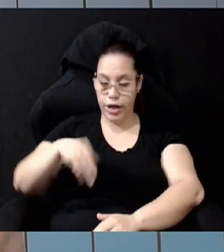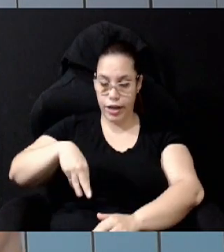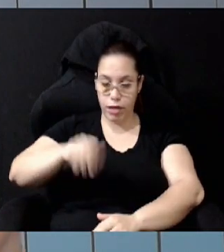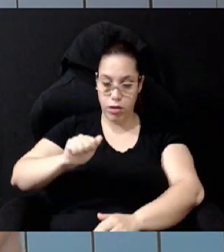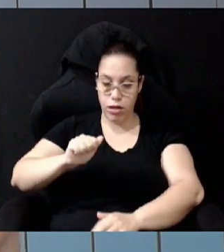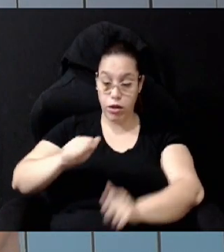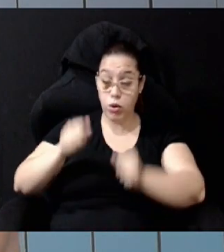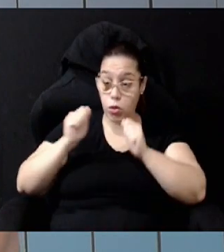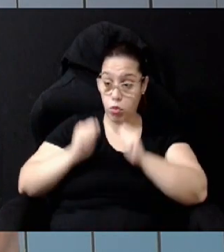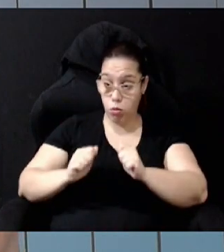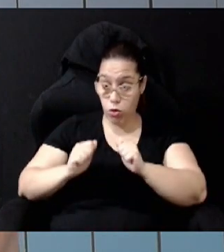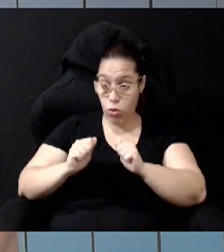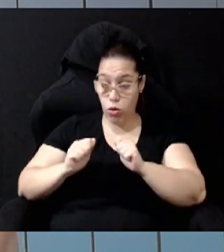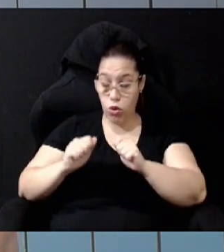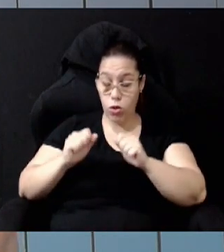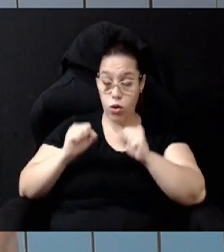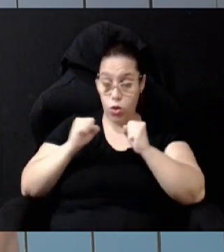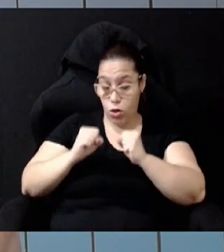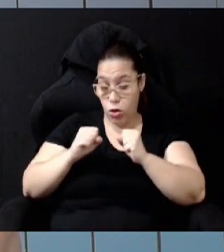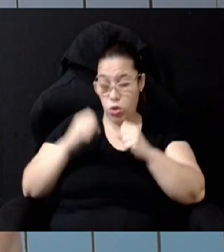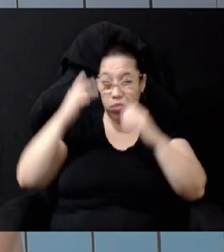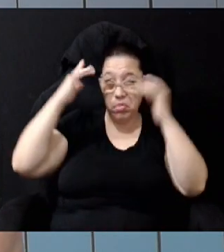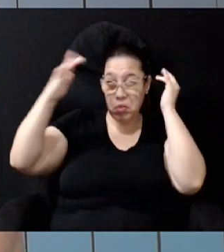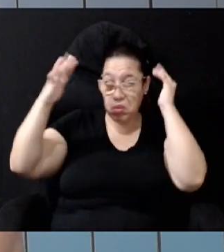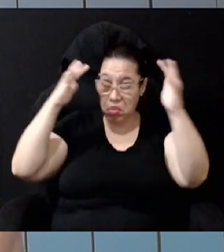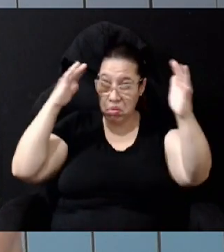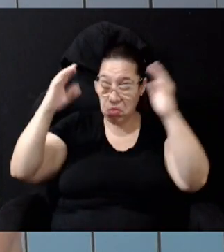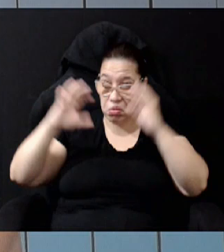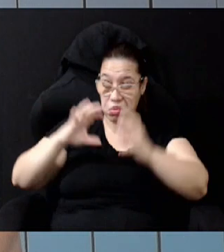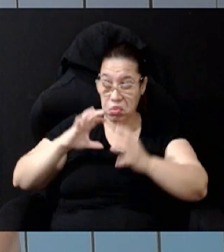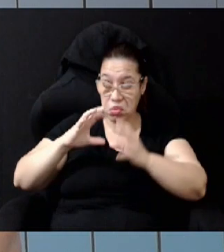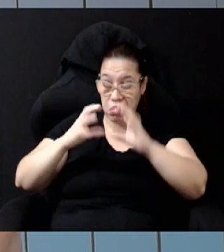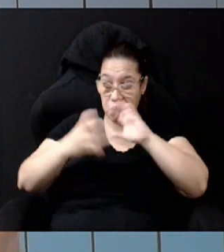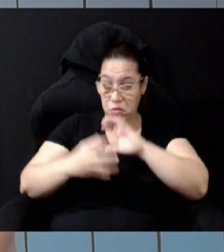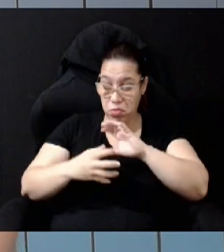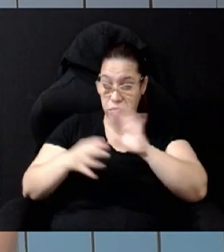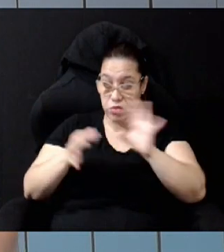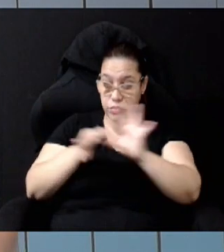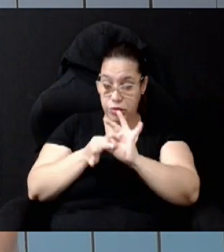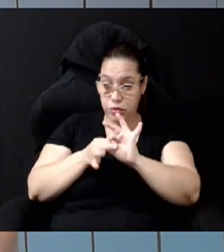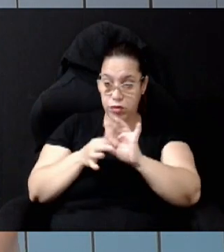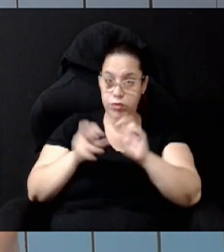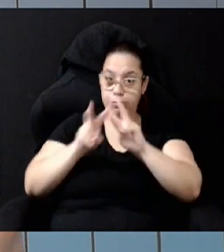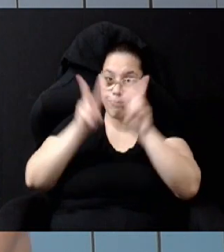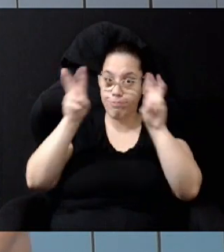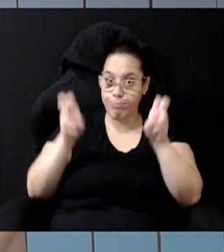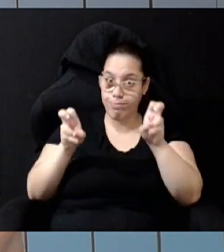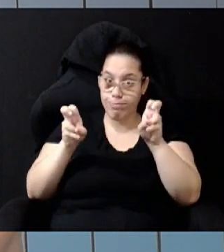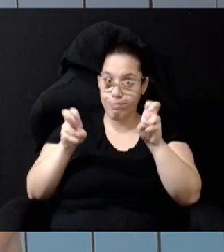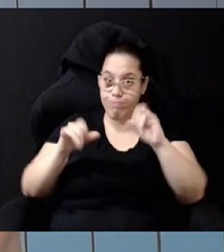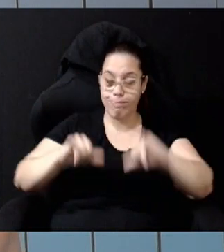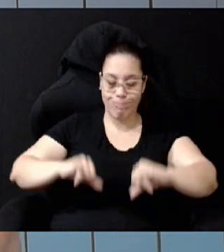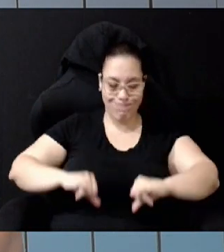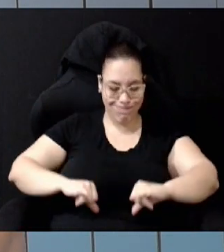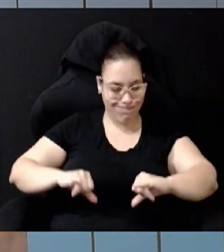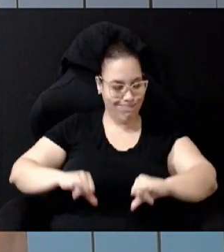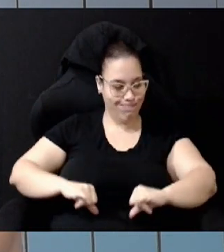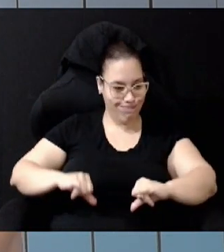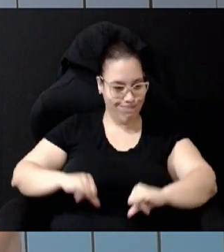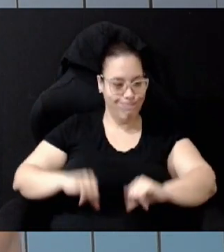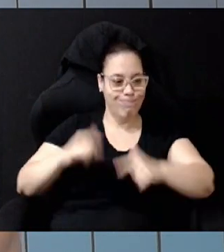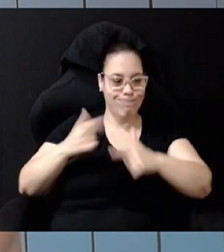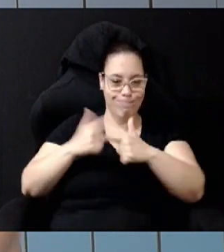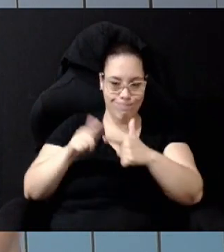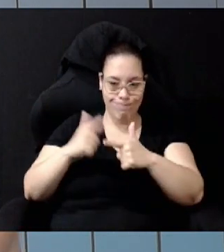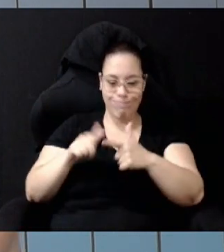refletir sobre essa questão da ecologia integral. Então, é um tema que está aí, nós estamos sofrendo as consequências e, sem dúvida,